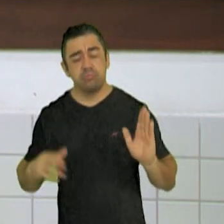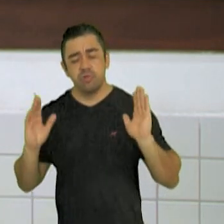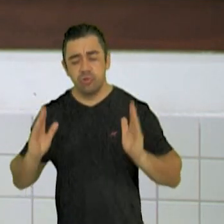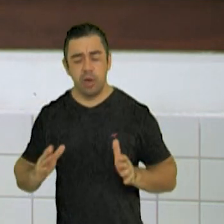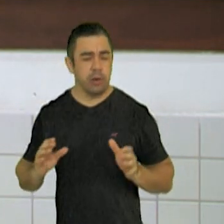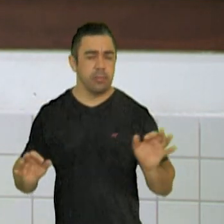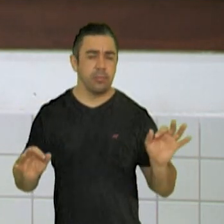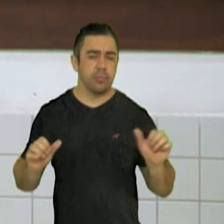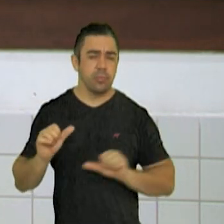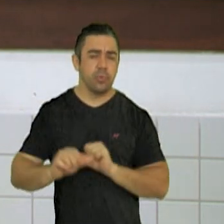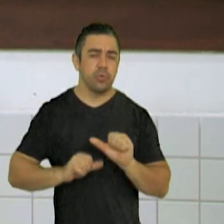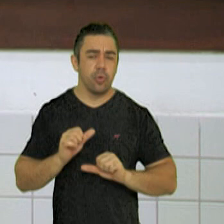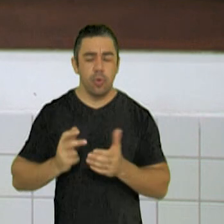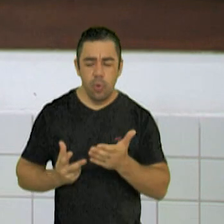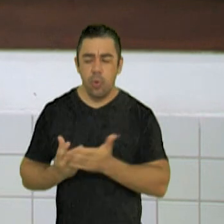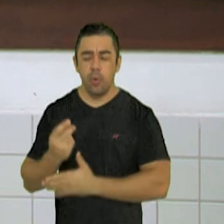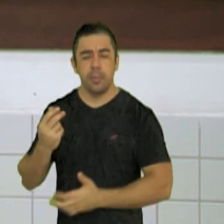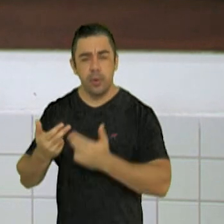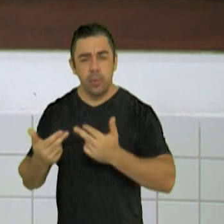vem, né,